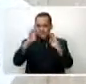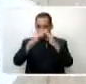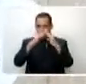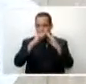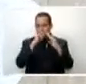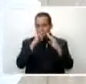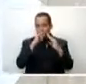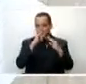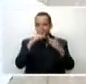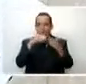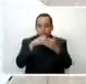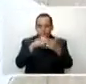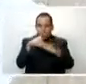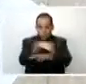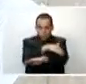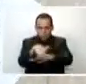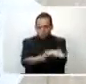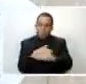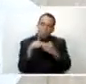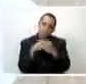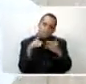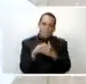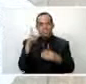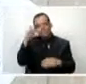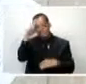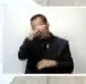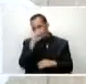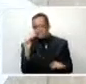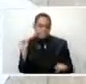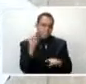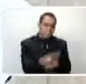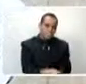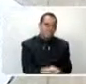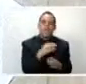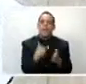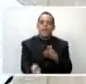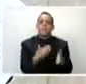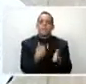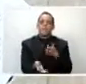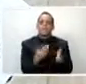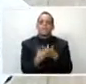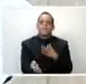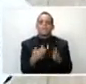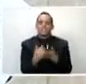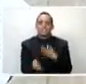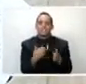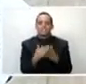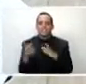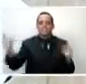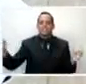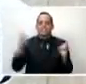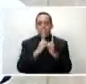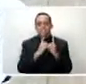aí o bloqueio de ruas, a dificuldade de entrar em edifícios, a perda de clientes no comércio do dia, a montagem e